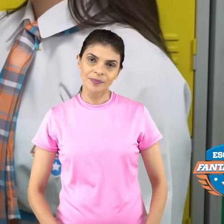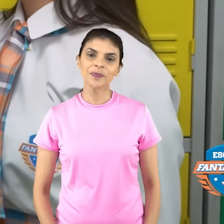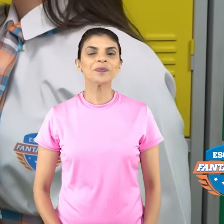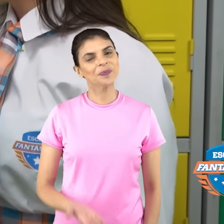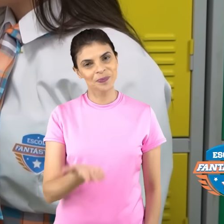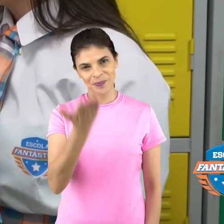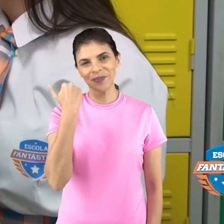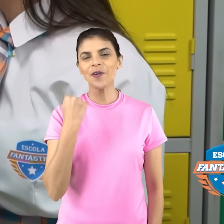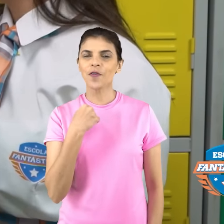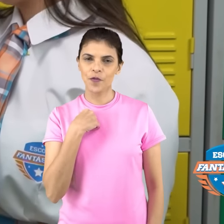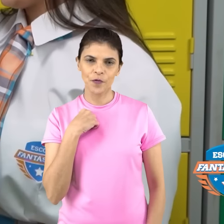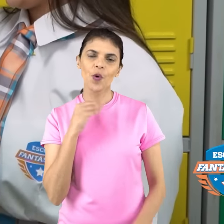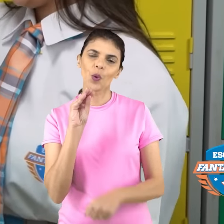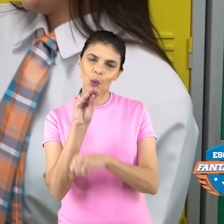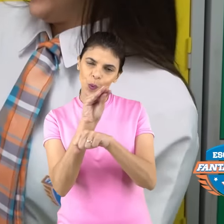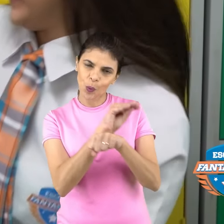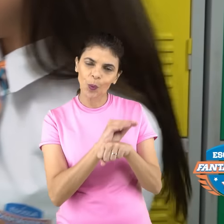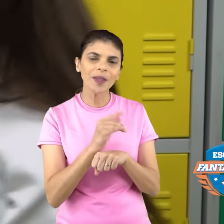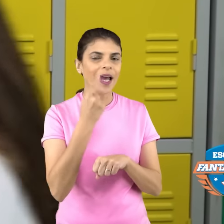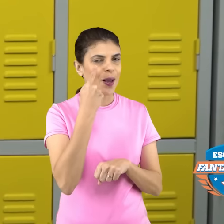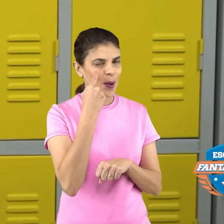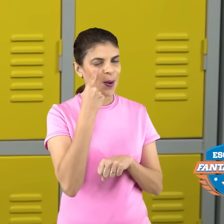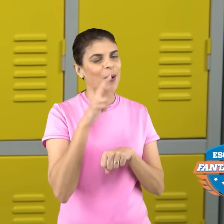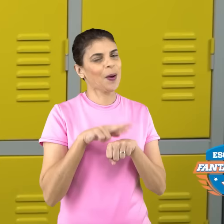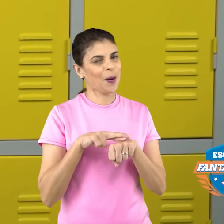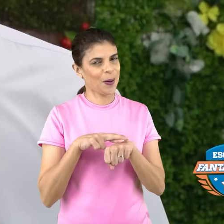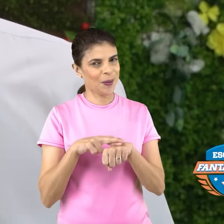Vem, eu vou cuidar desse seu olho roxo.